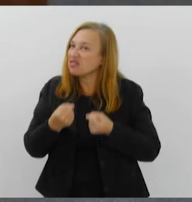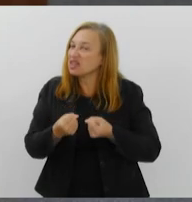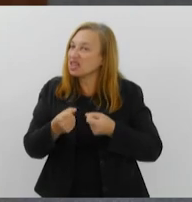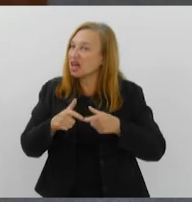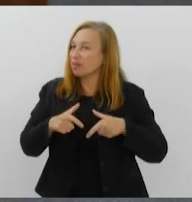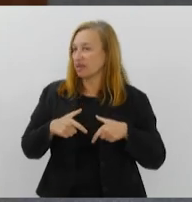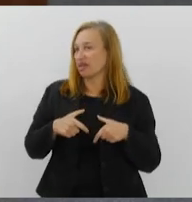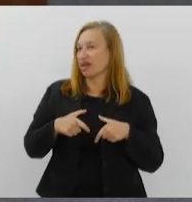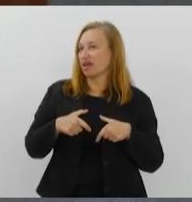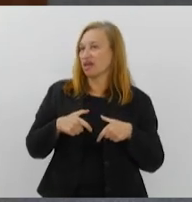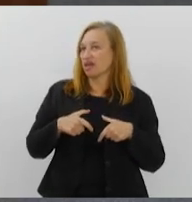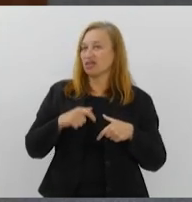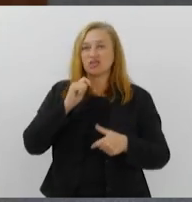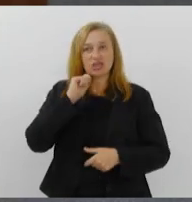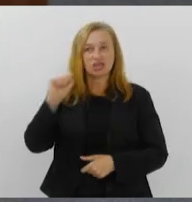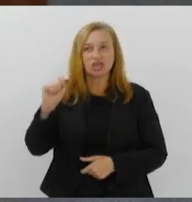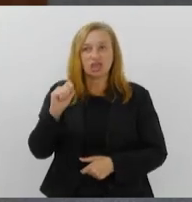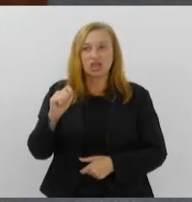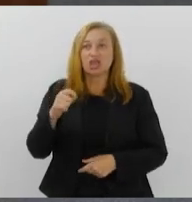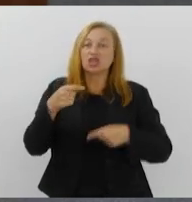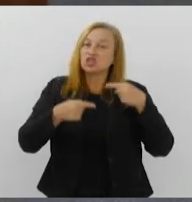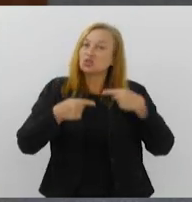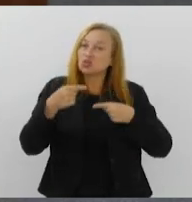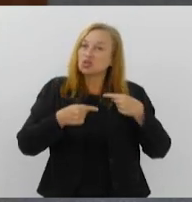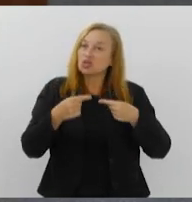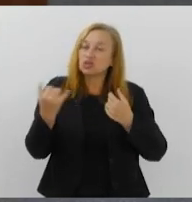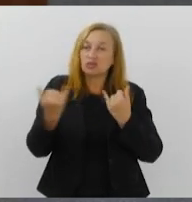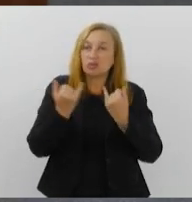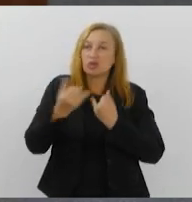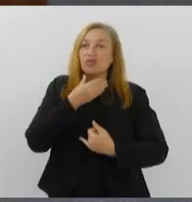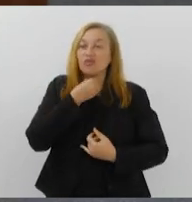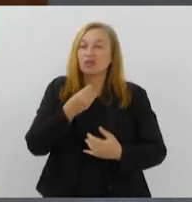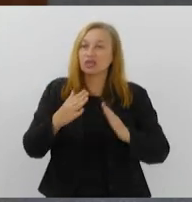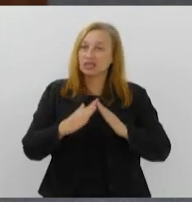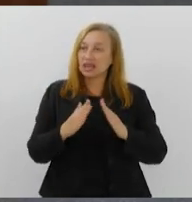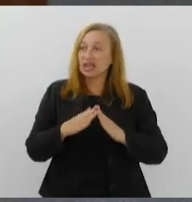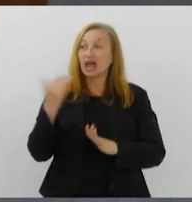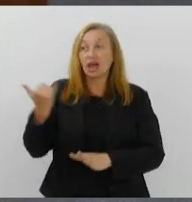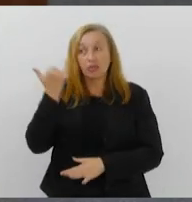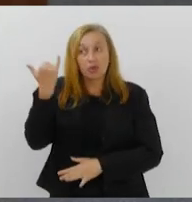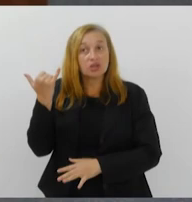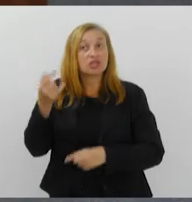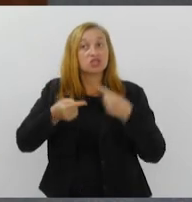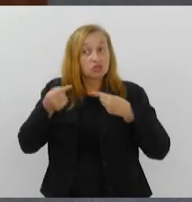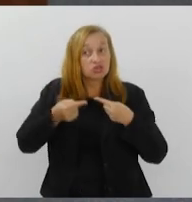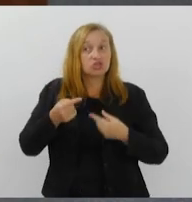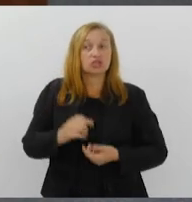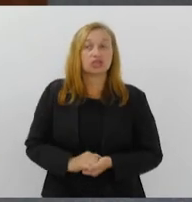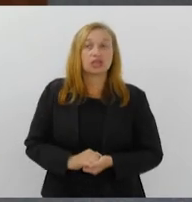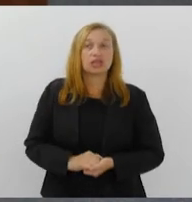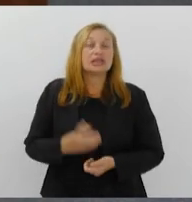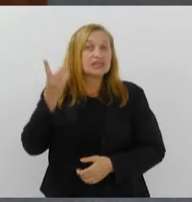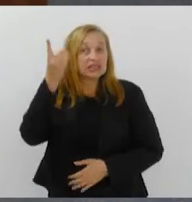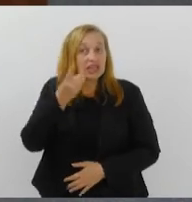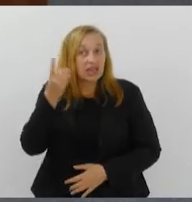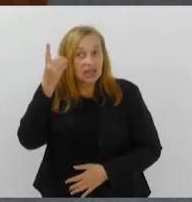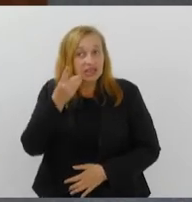medalha. A gente está discutindo fake news aqui nessa casa e é importante fazer esse debate.